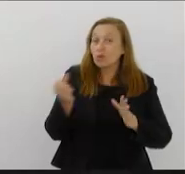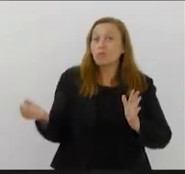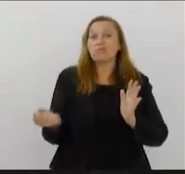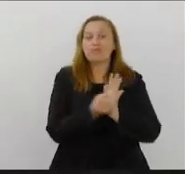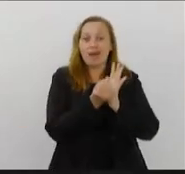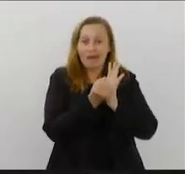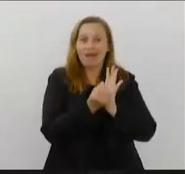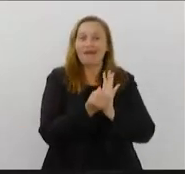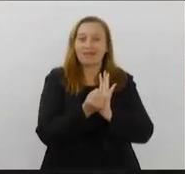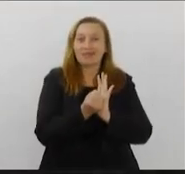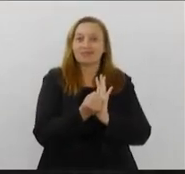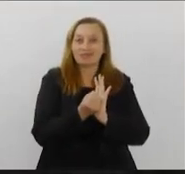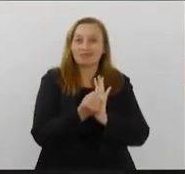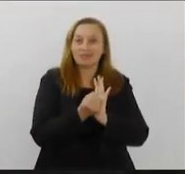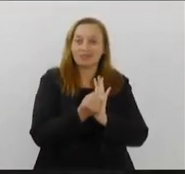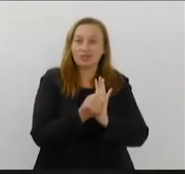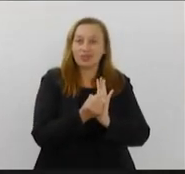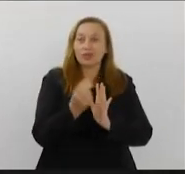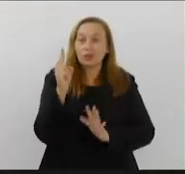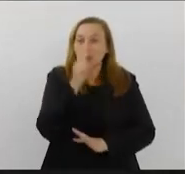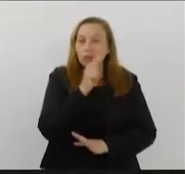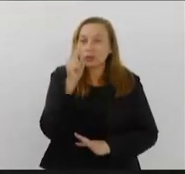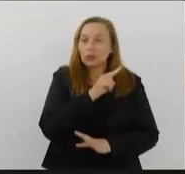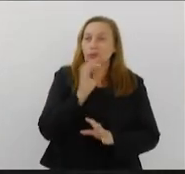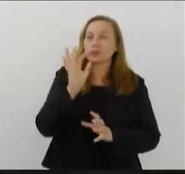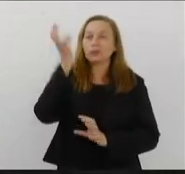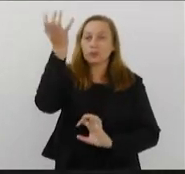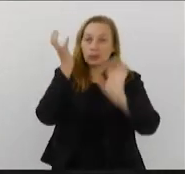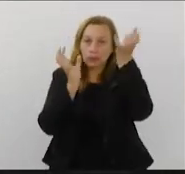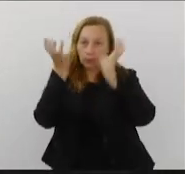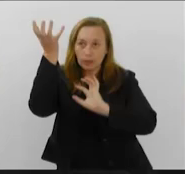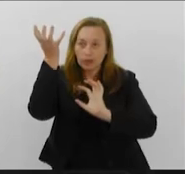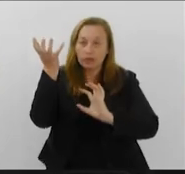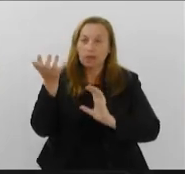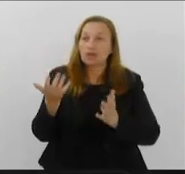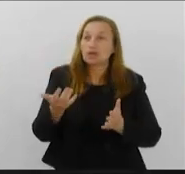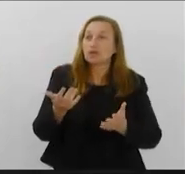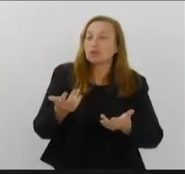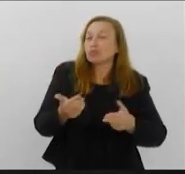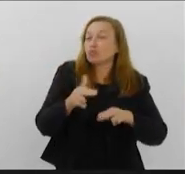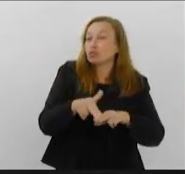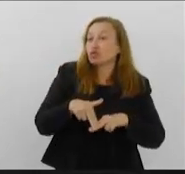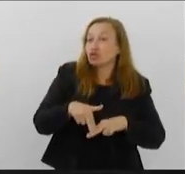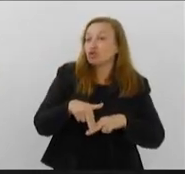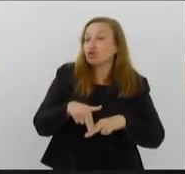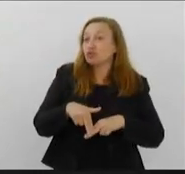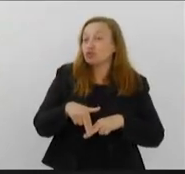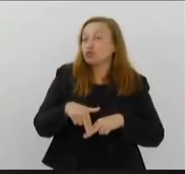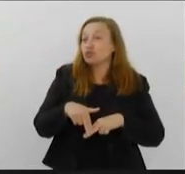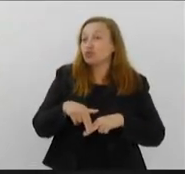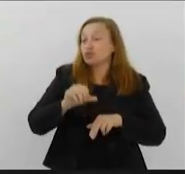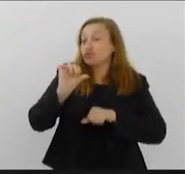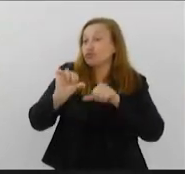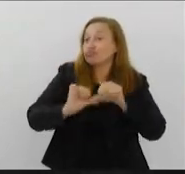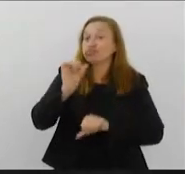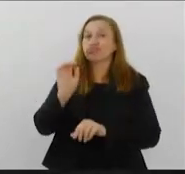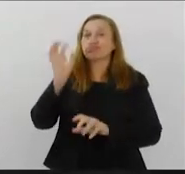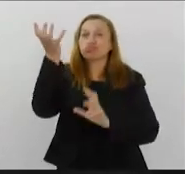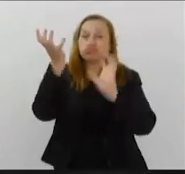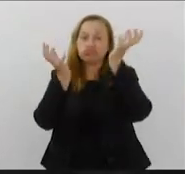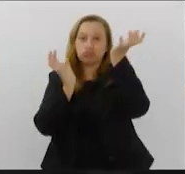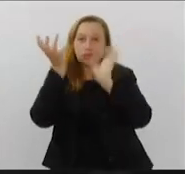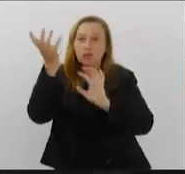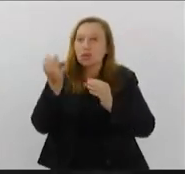marcados por emergências climáticas, por conta de eventos climáticos extremos que